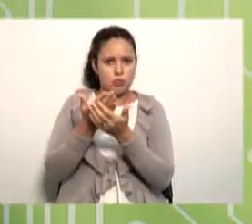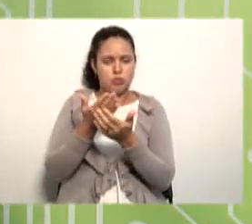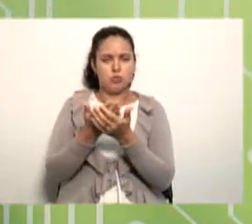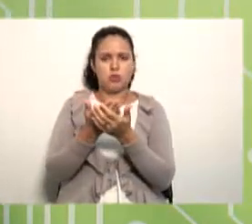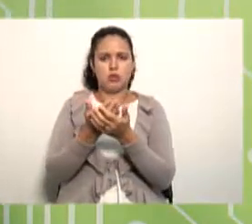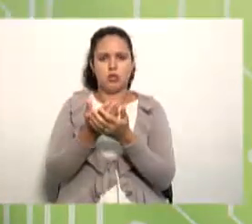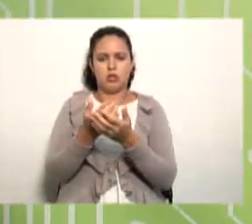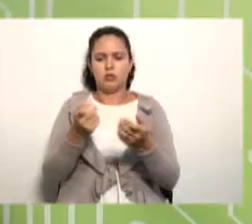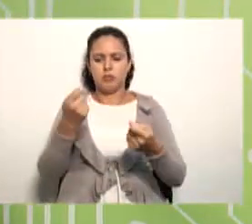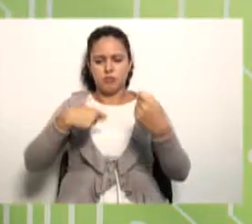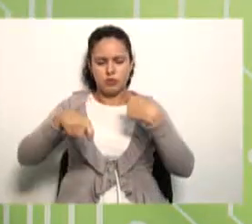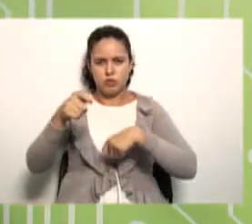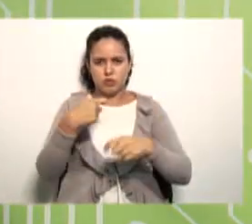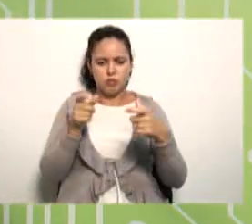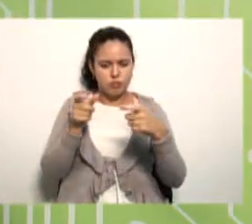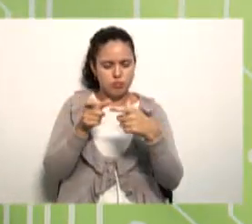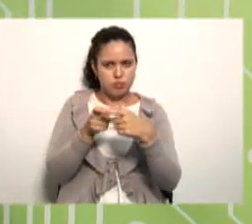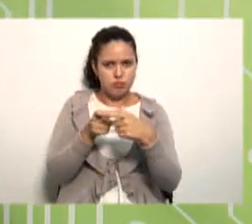escassez.